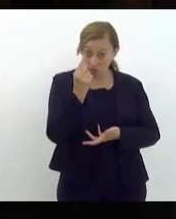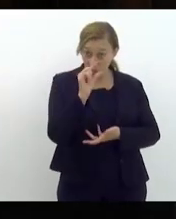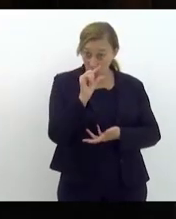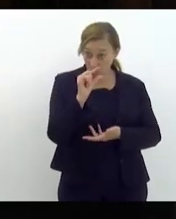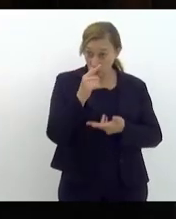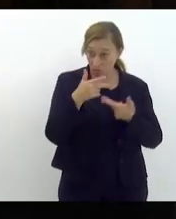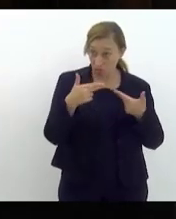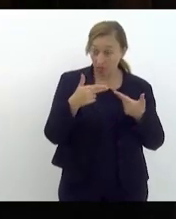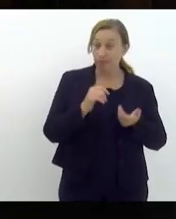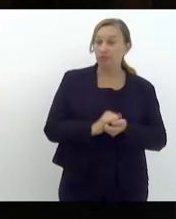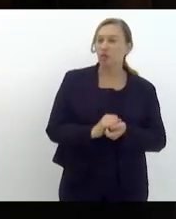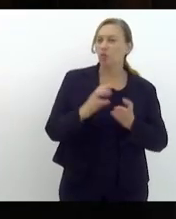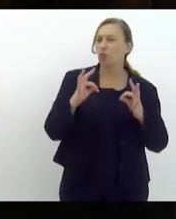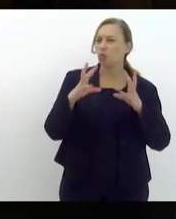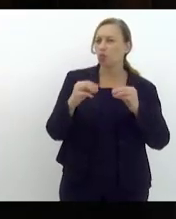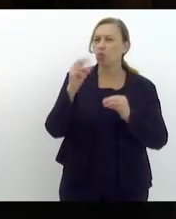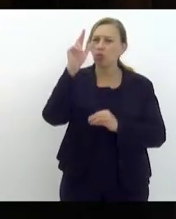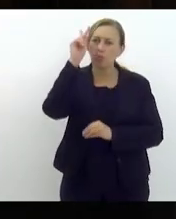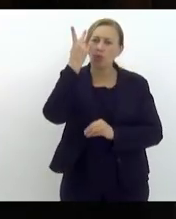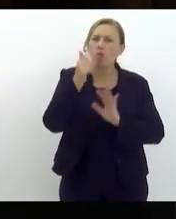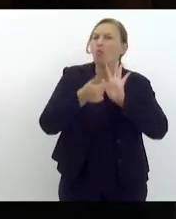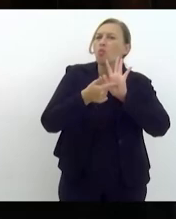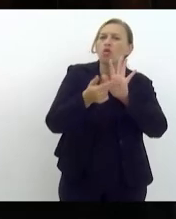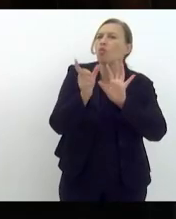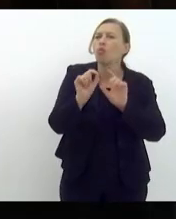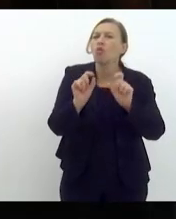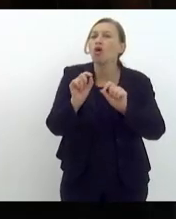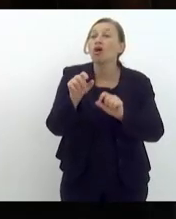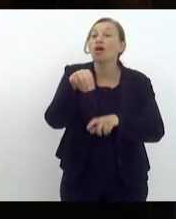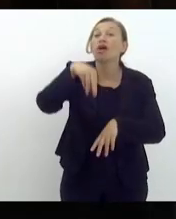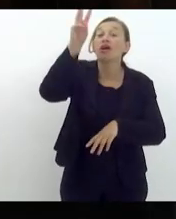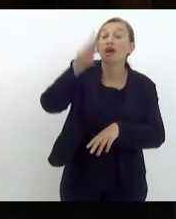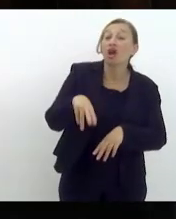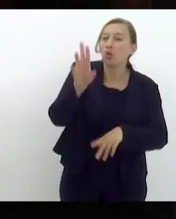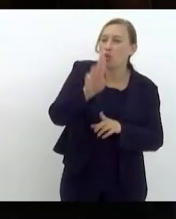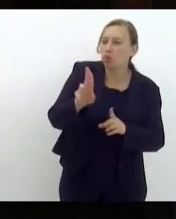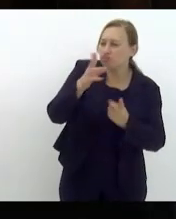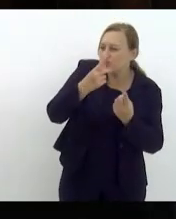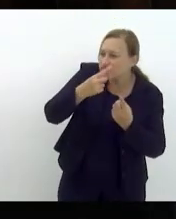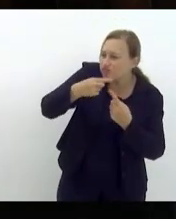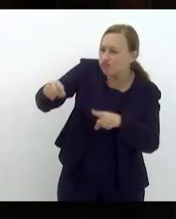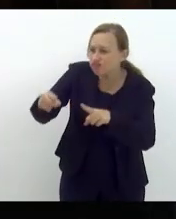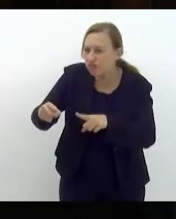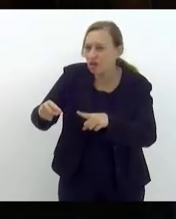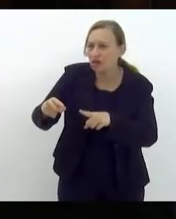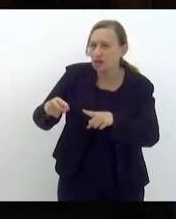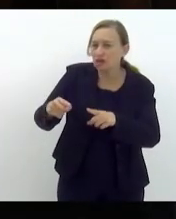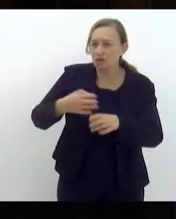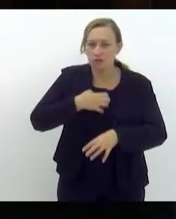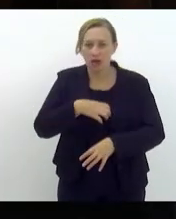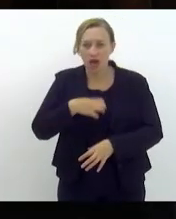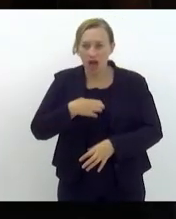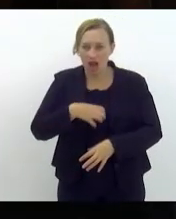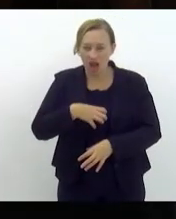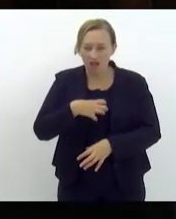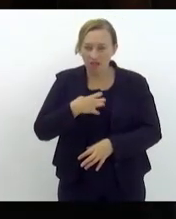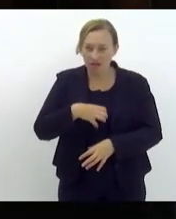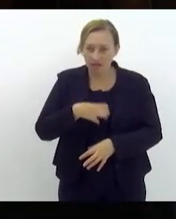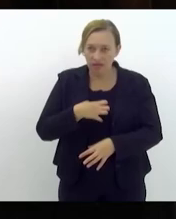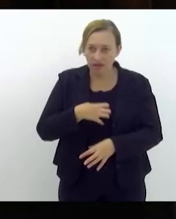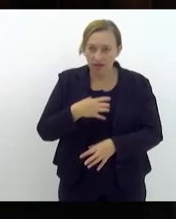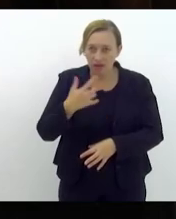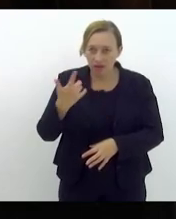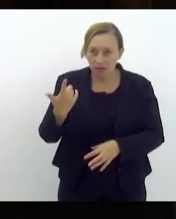contudo a história mostra que quem usa de Vingança e da raiva como combustível para alcançar